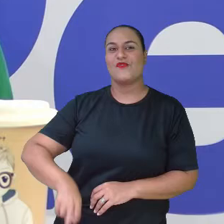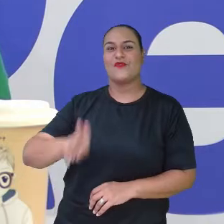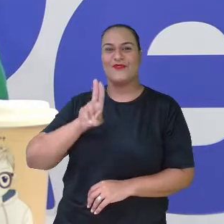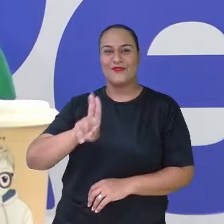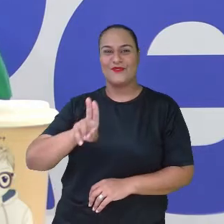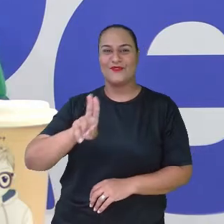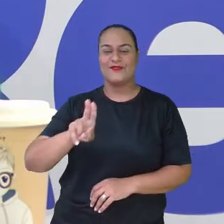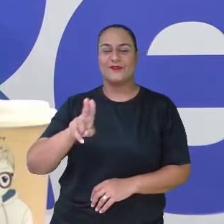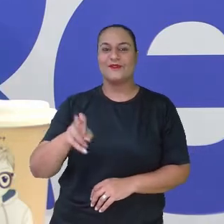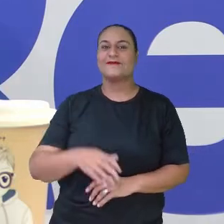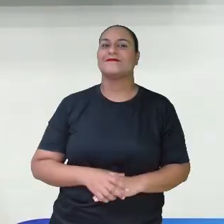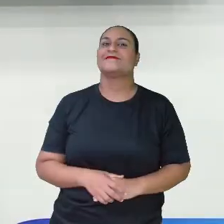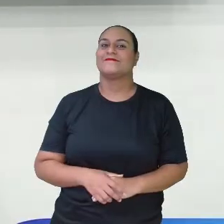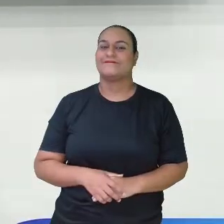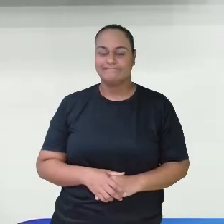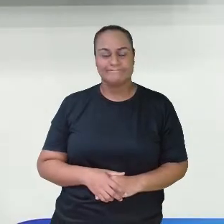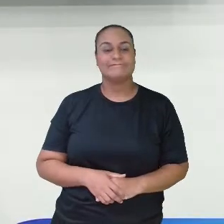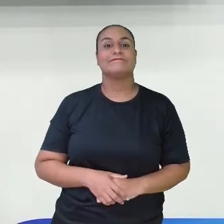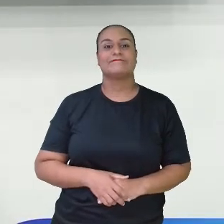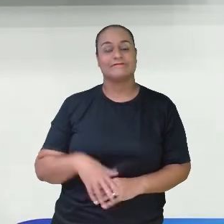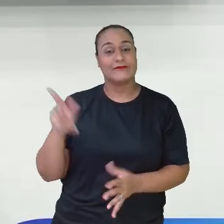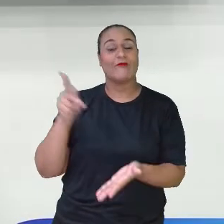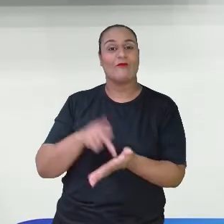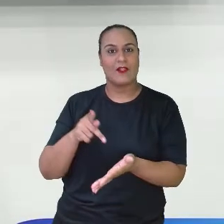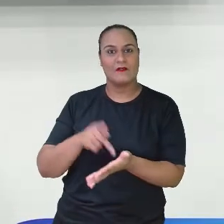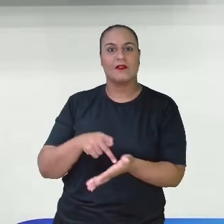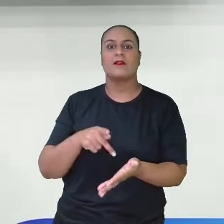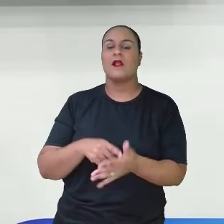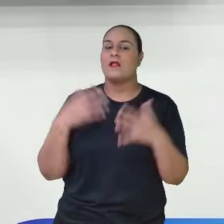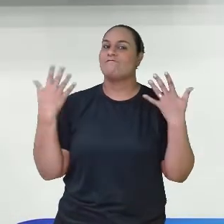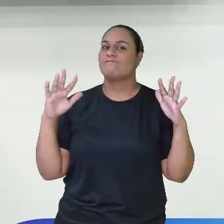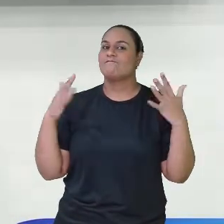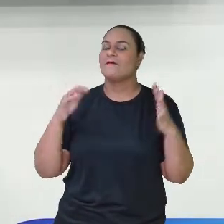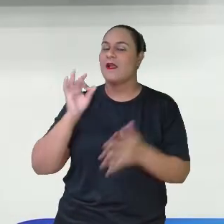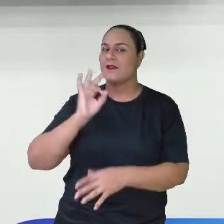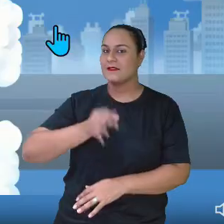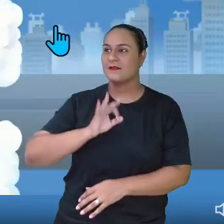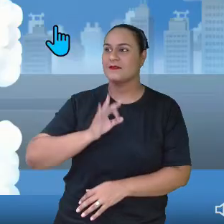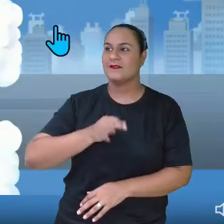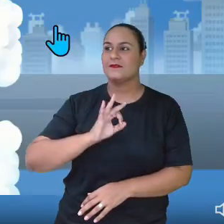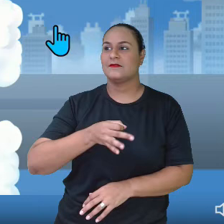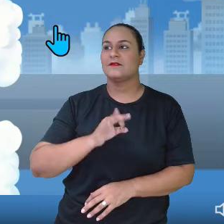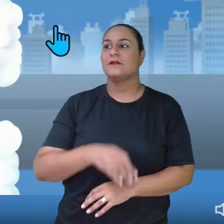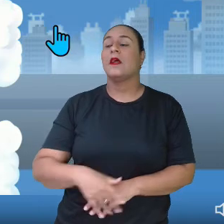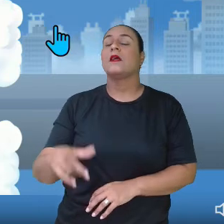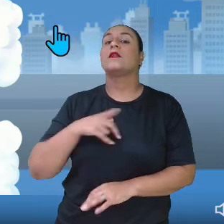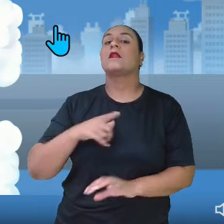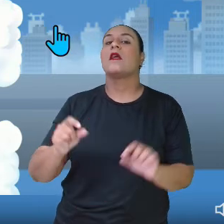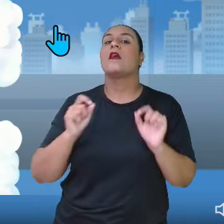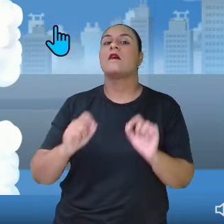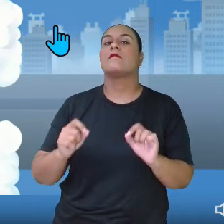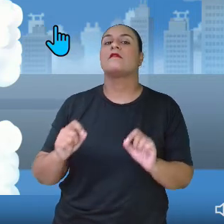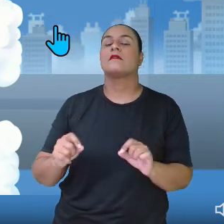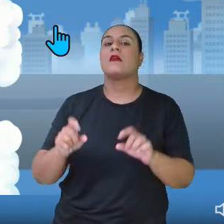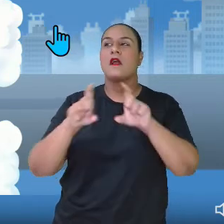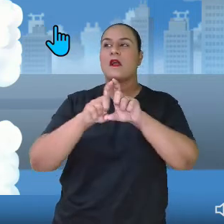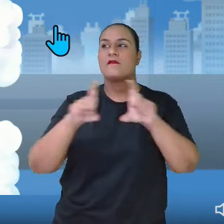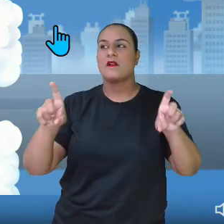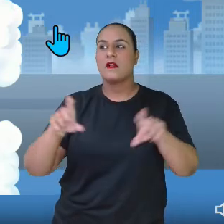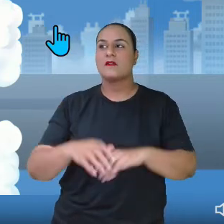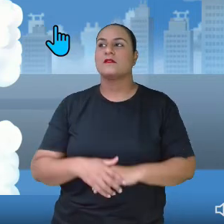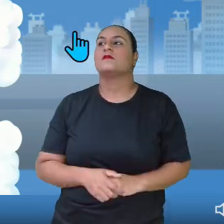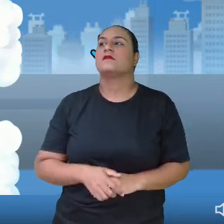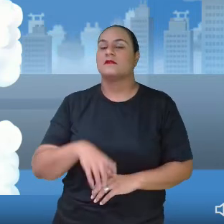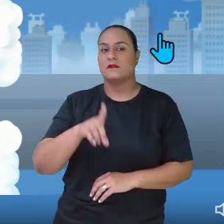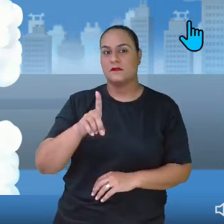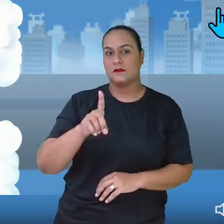U. Entendi, Caio, é isso mesmo, Caio. Aí nós tivemos aqui, olha, as frases. A